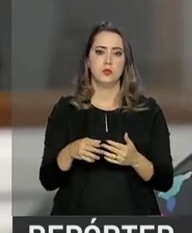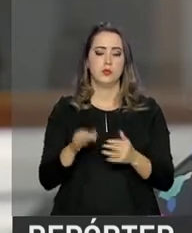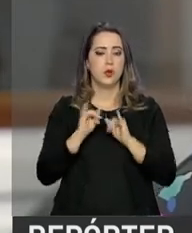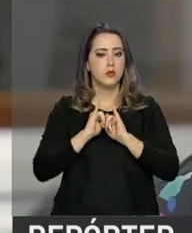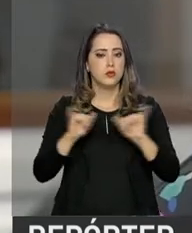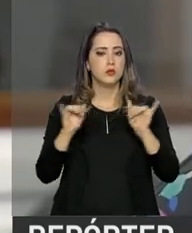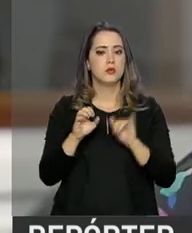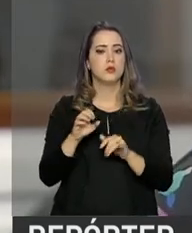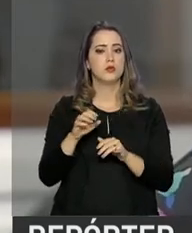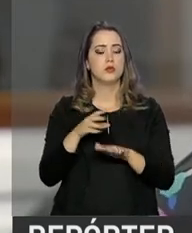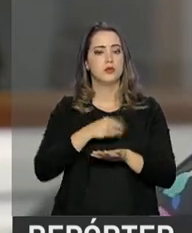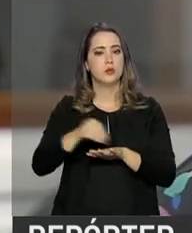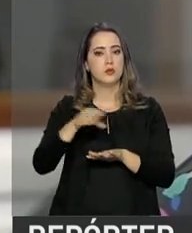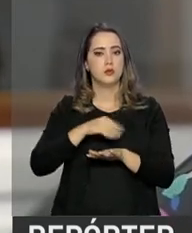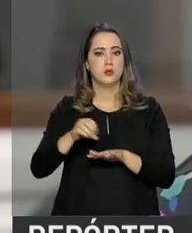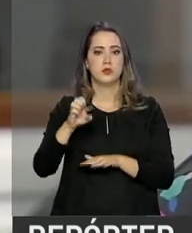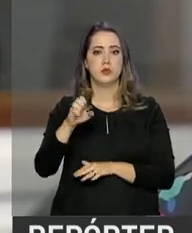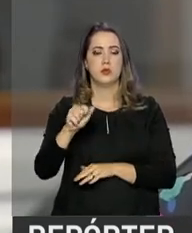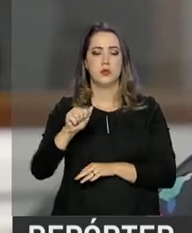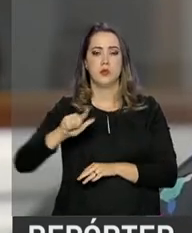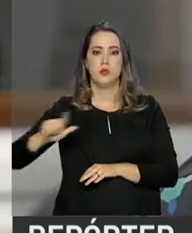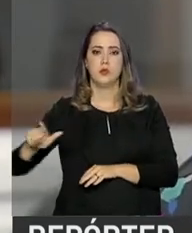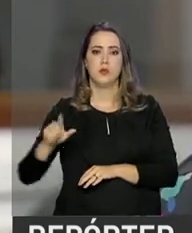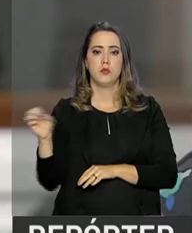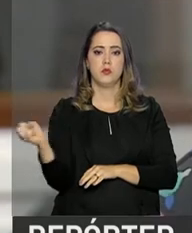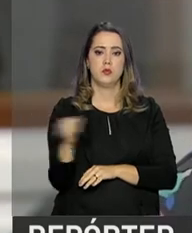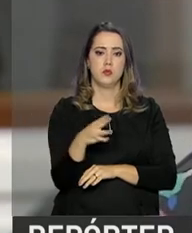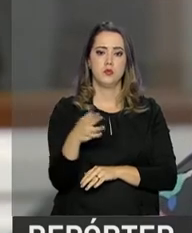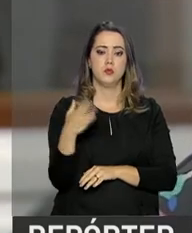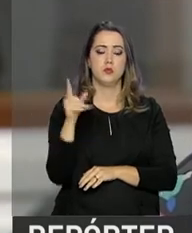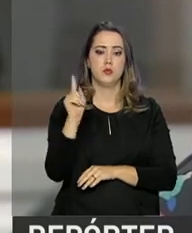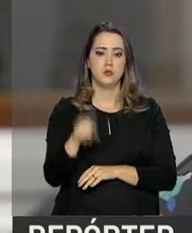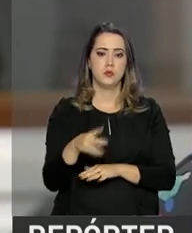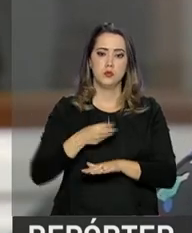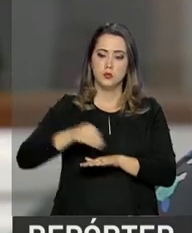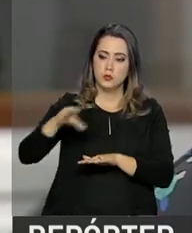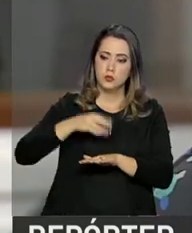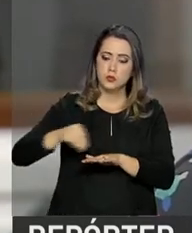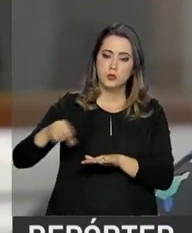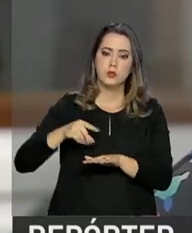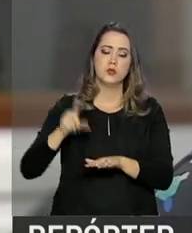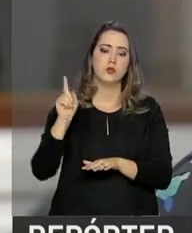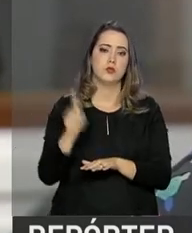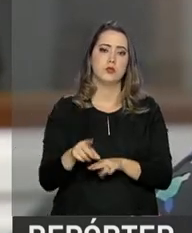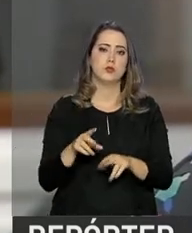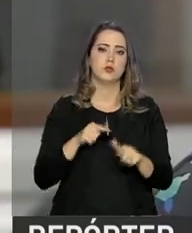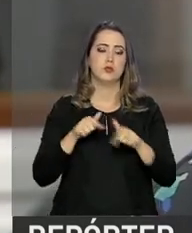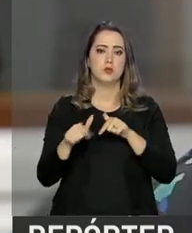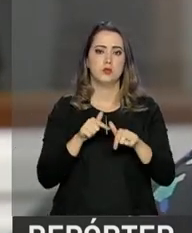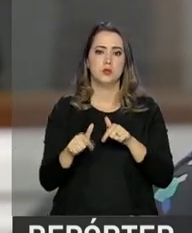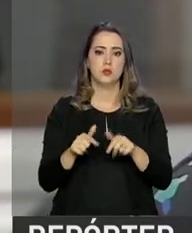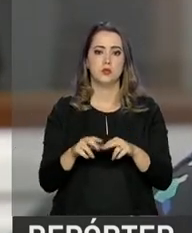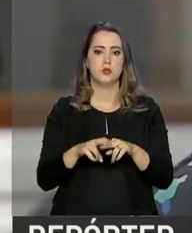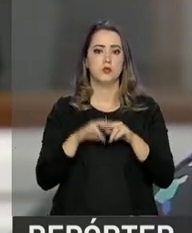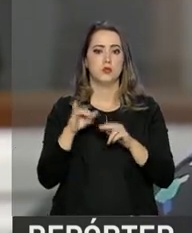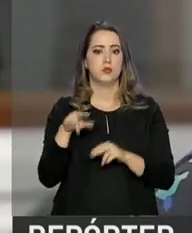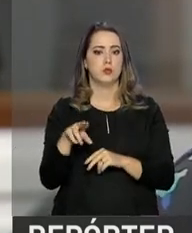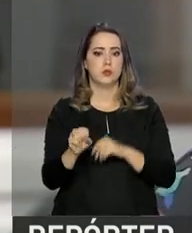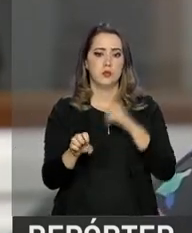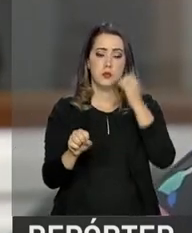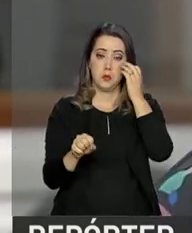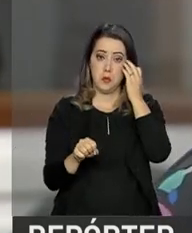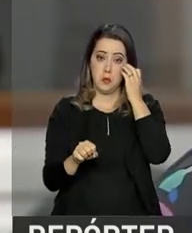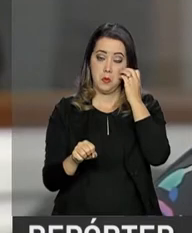ao é social consocial é uma nova forma de prestar informações e trabalhistas e previdenciárias